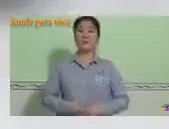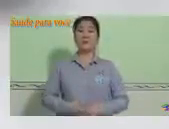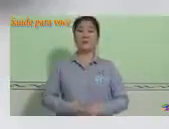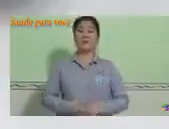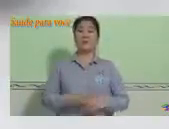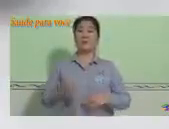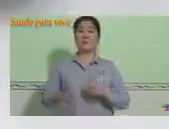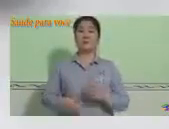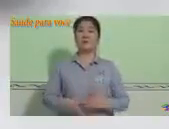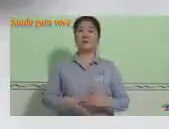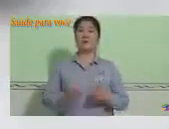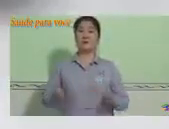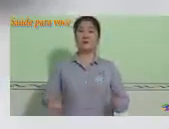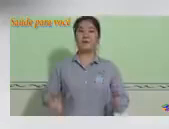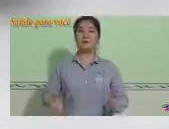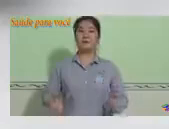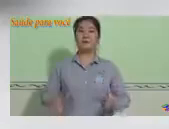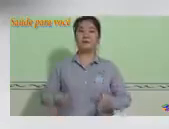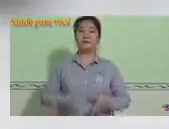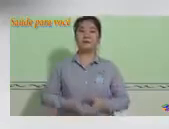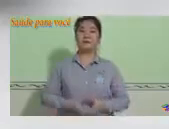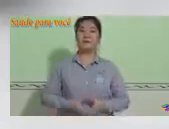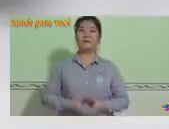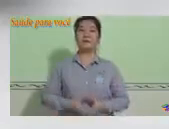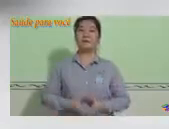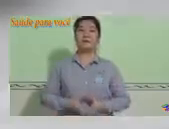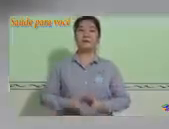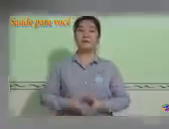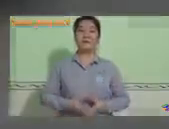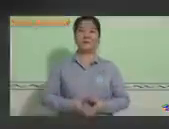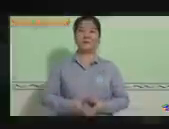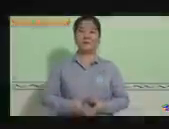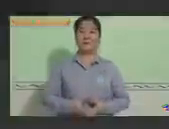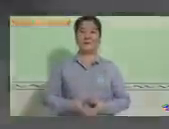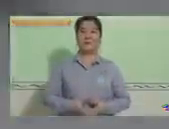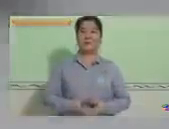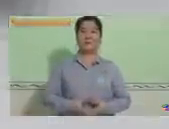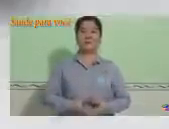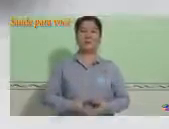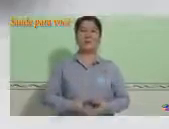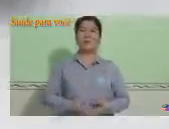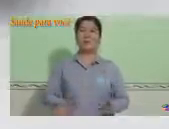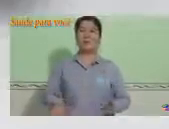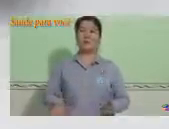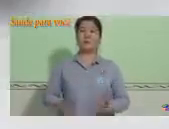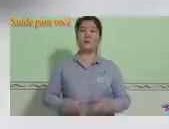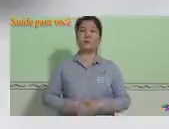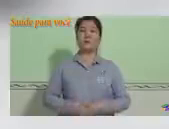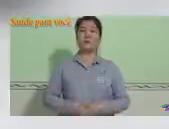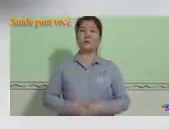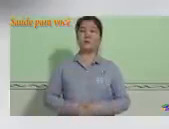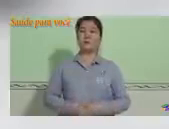A suplementação com ômega durante a gravidez traz benefícios como 2 pontos: prevenir depressão materna, ponto e